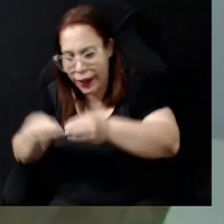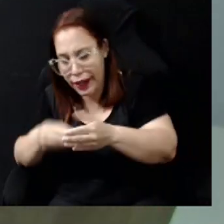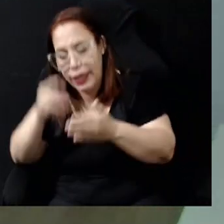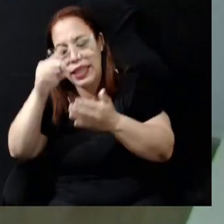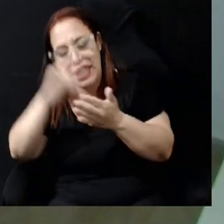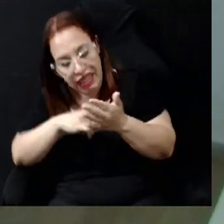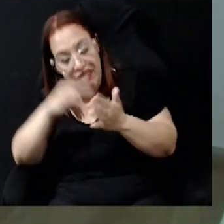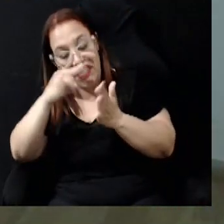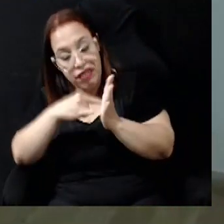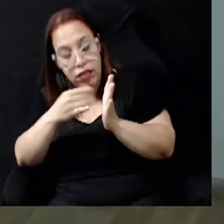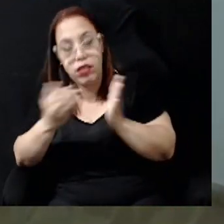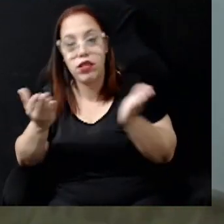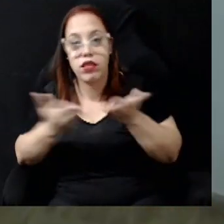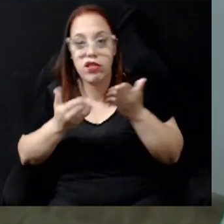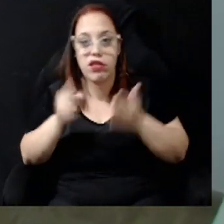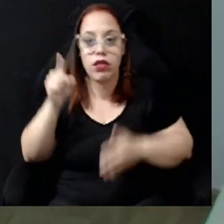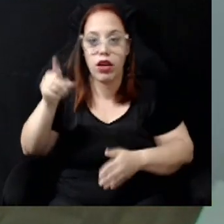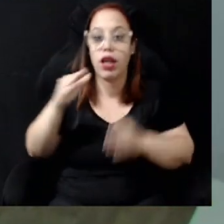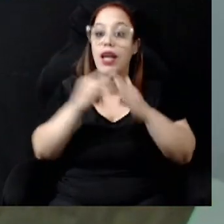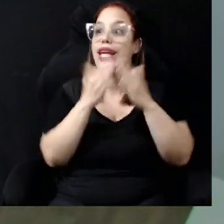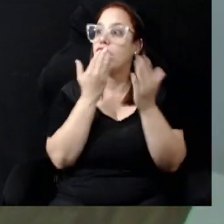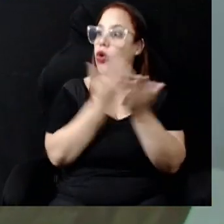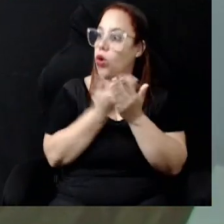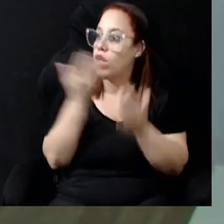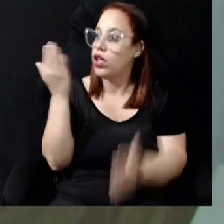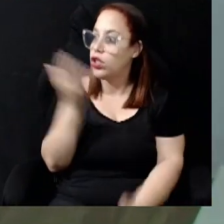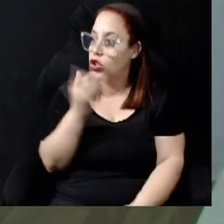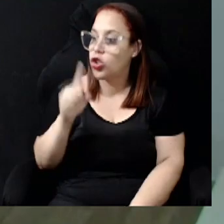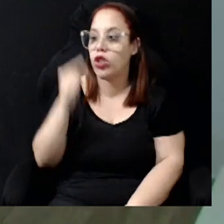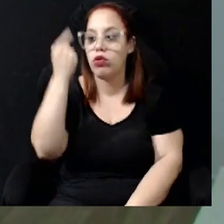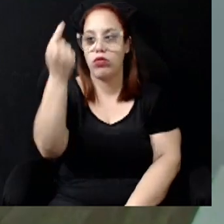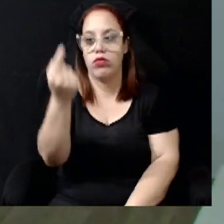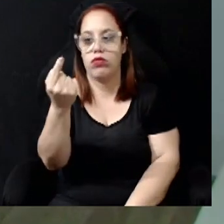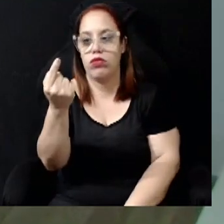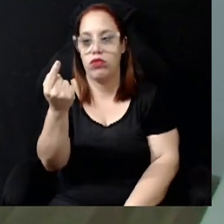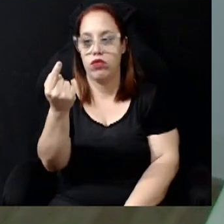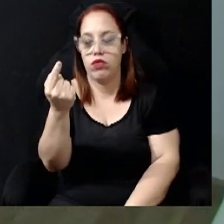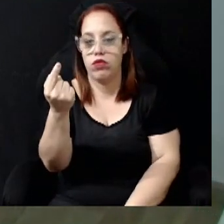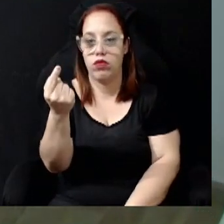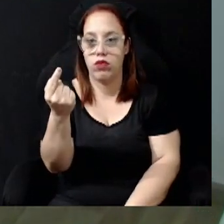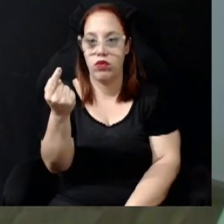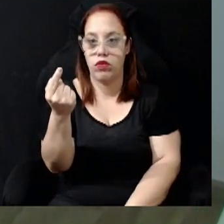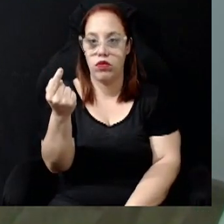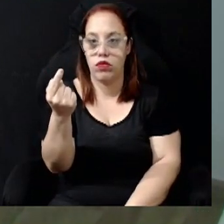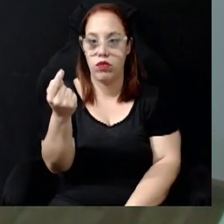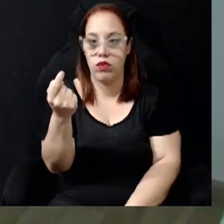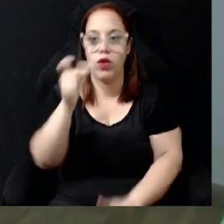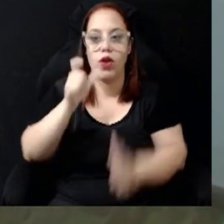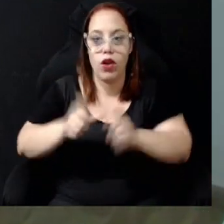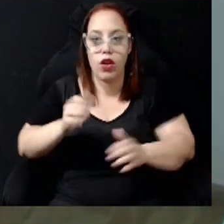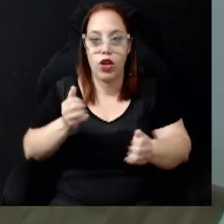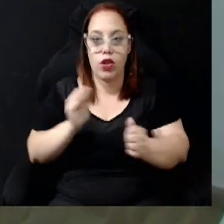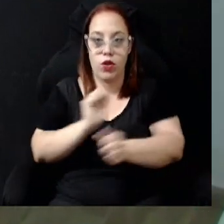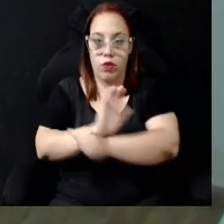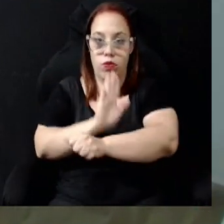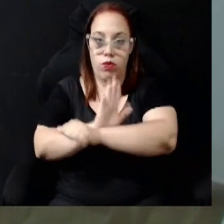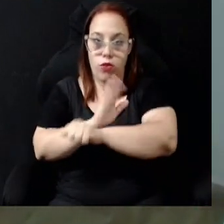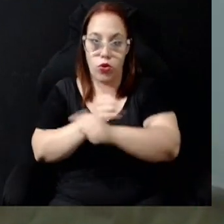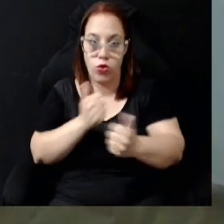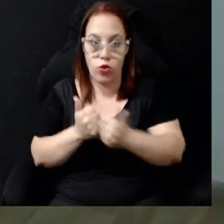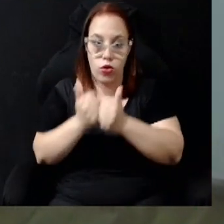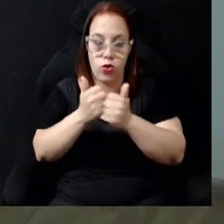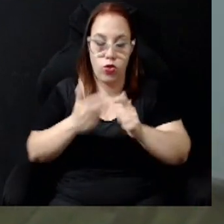agora é feita lá na escola e depois esse pessoal do apoio logístico é quem traz